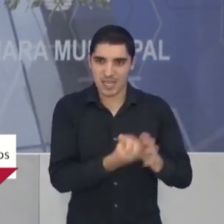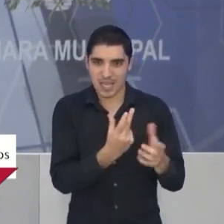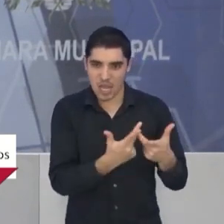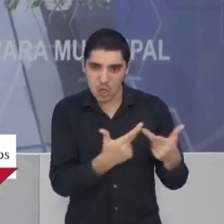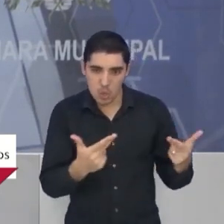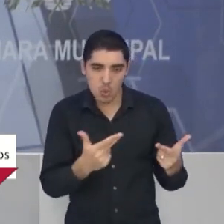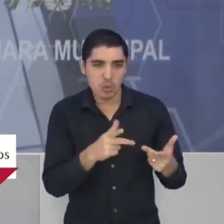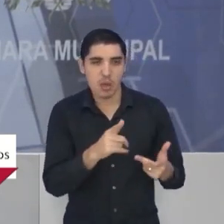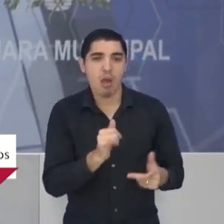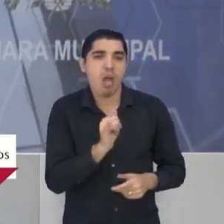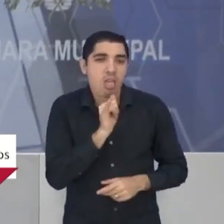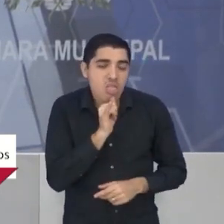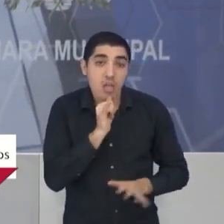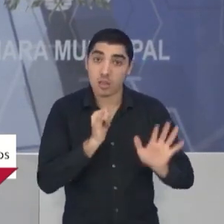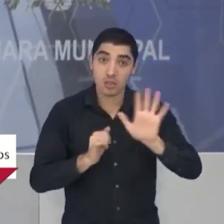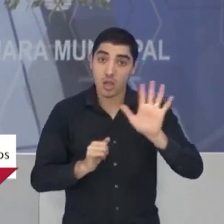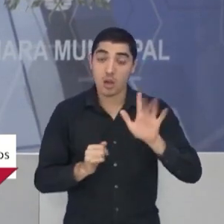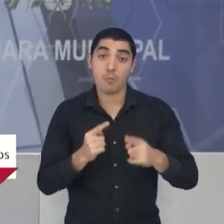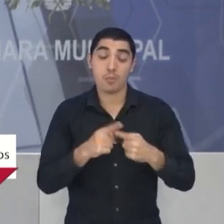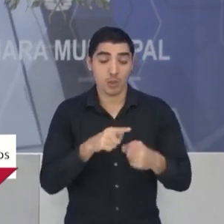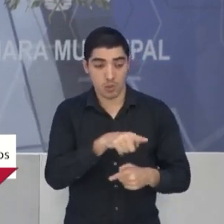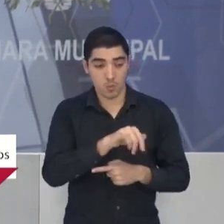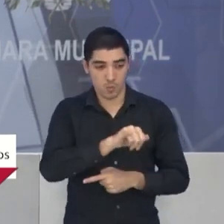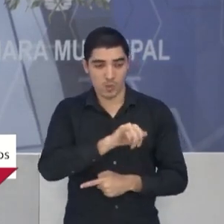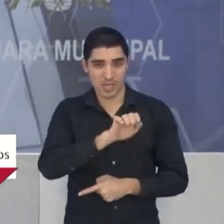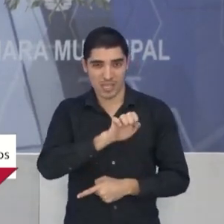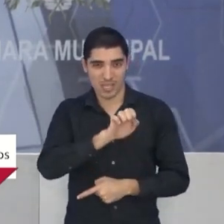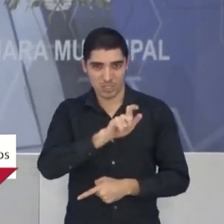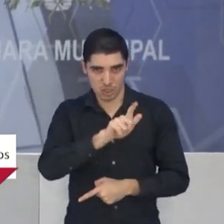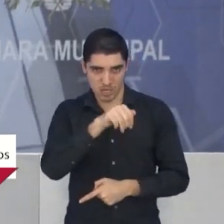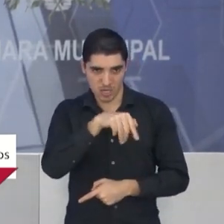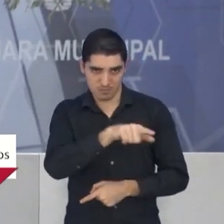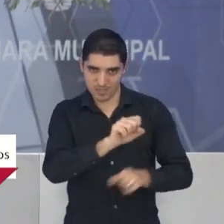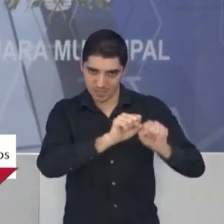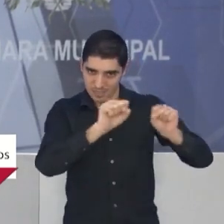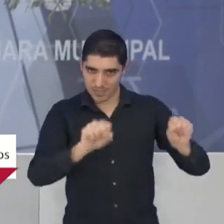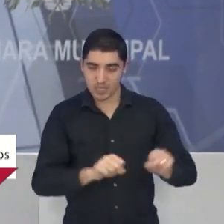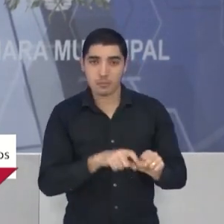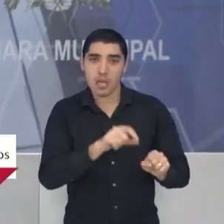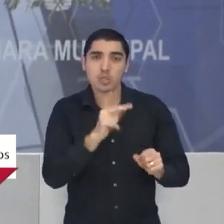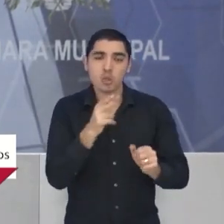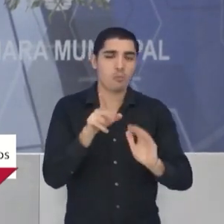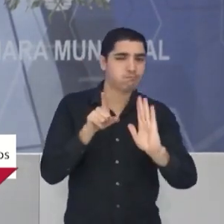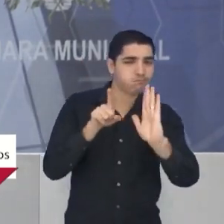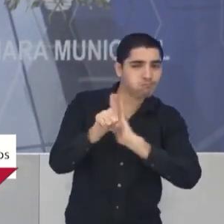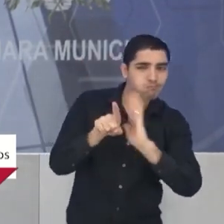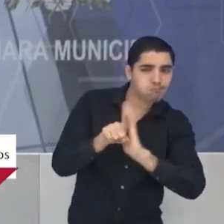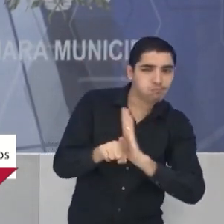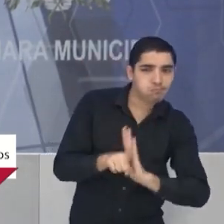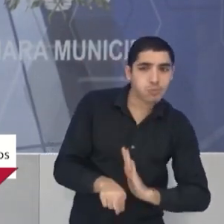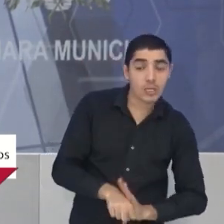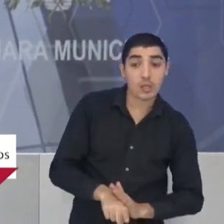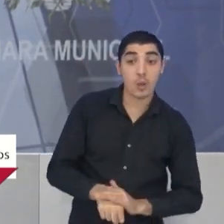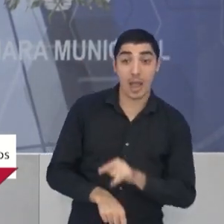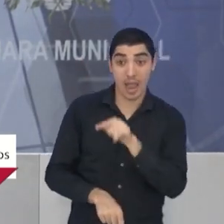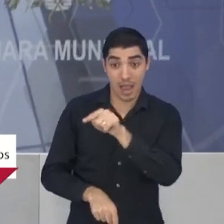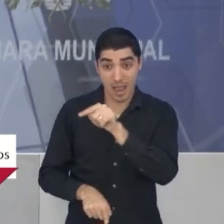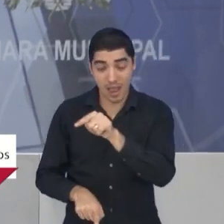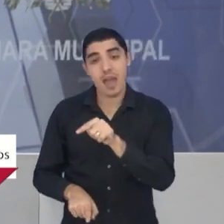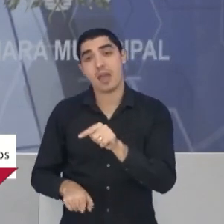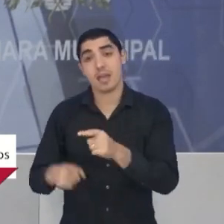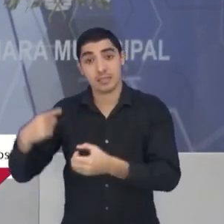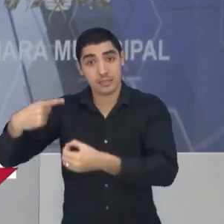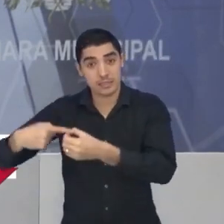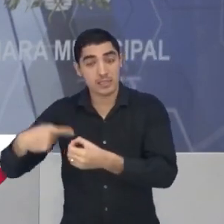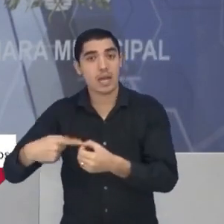limita a fazer um questionário que reproduz as obrigações legais que o município